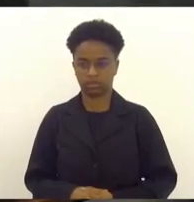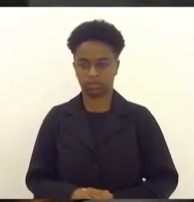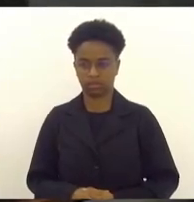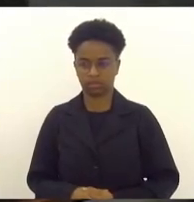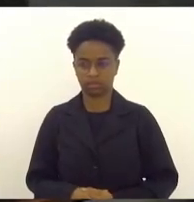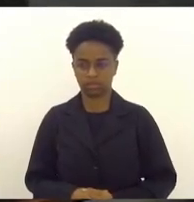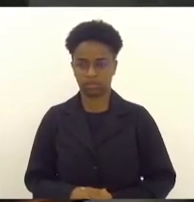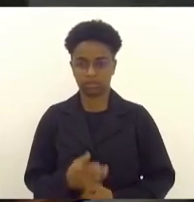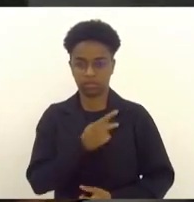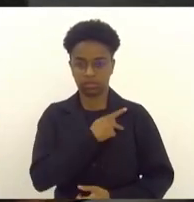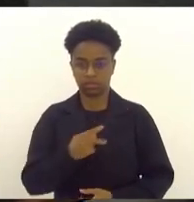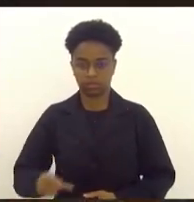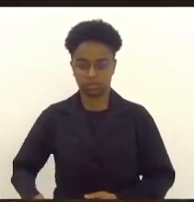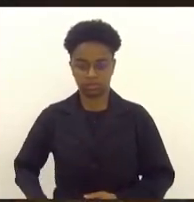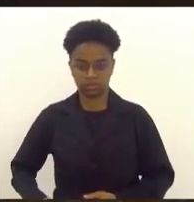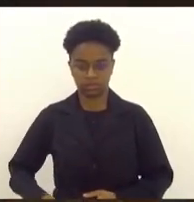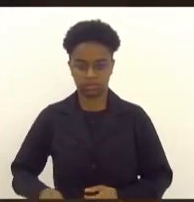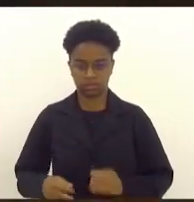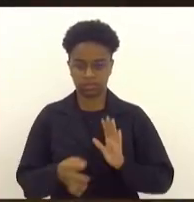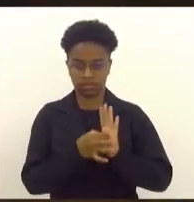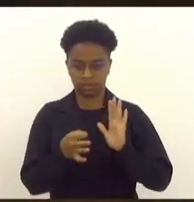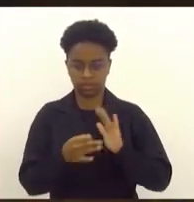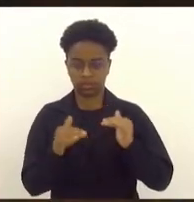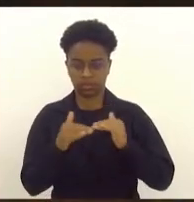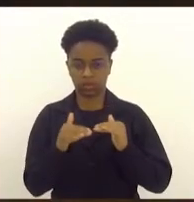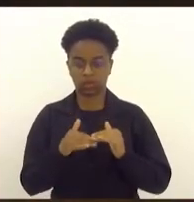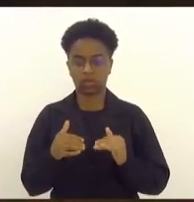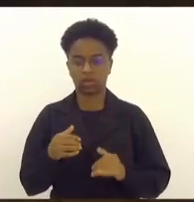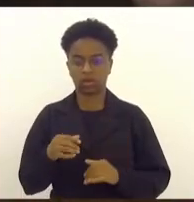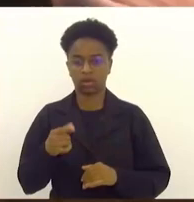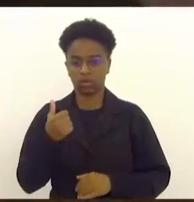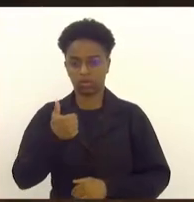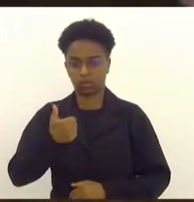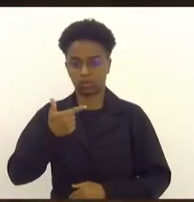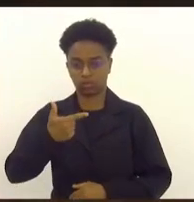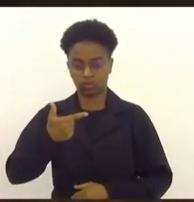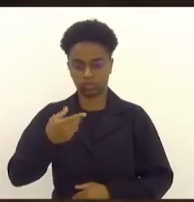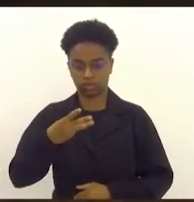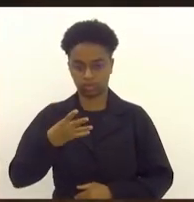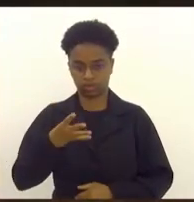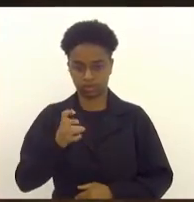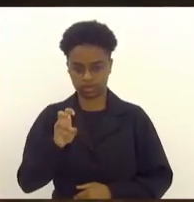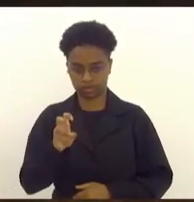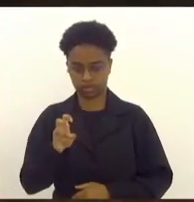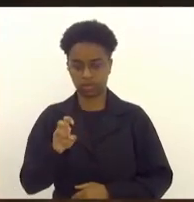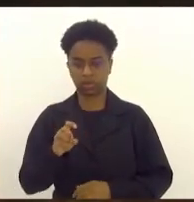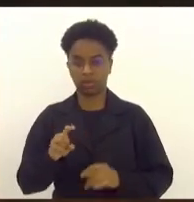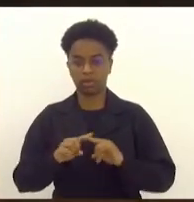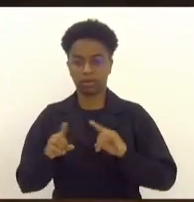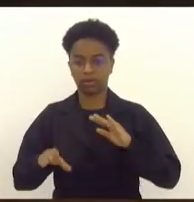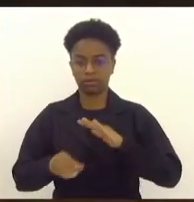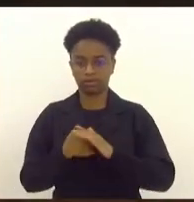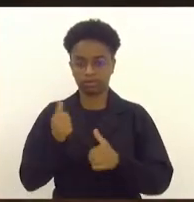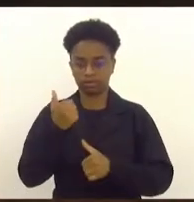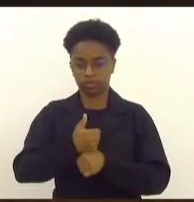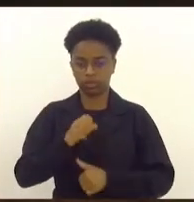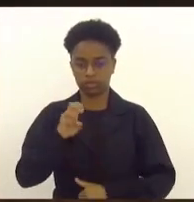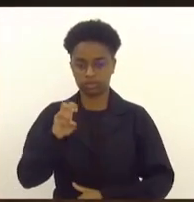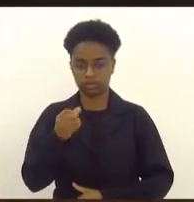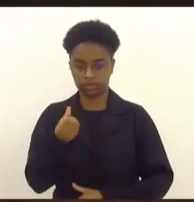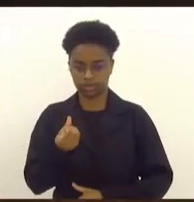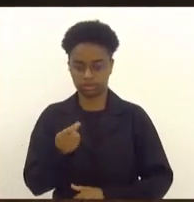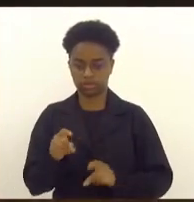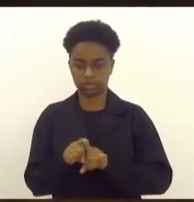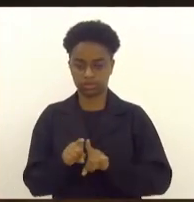seu presidente parecer é favorável as emendas um dois três quatro cinco da comissão de Meio Ambiente favorável com submendas emendas cinco e seis de